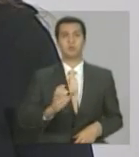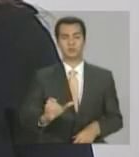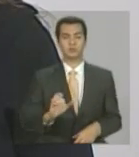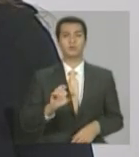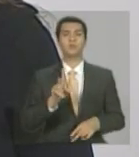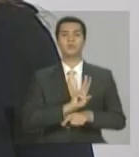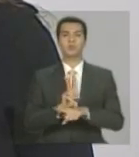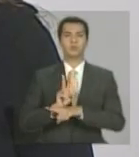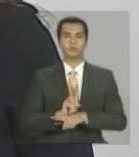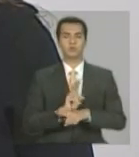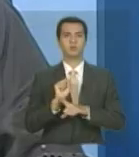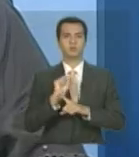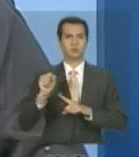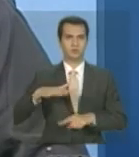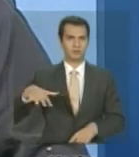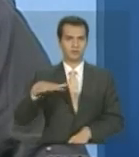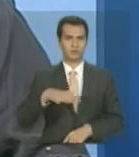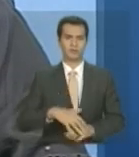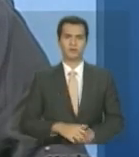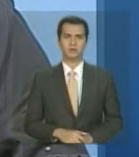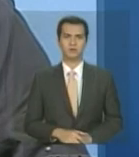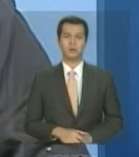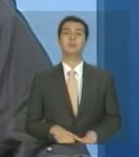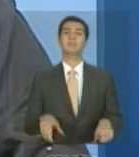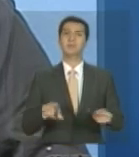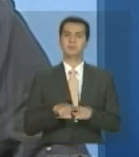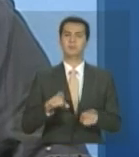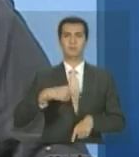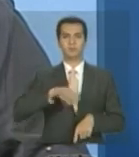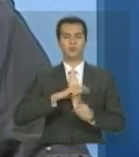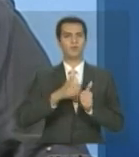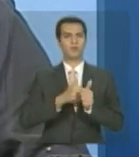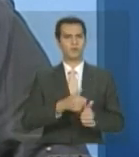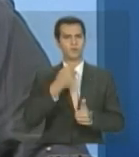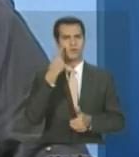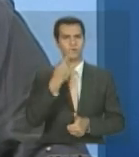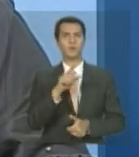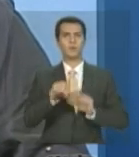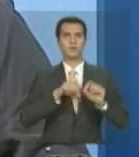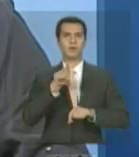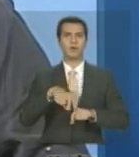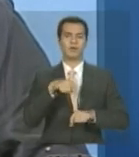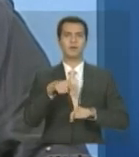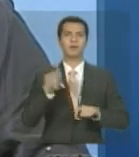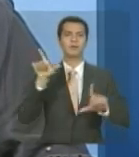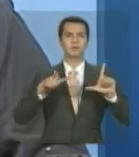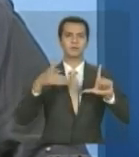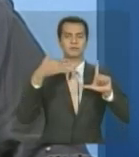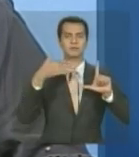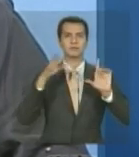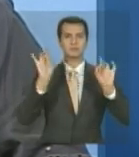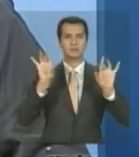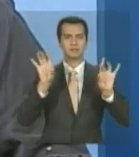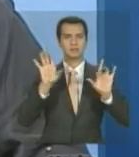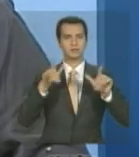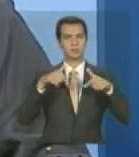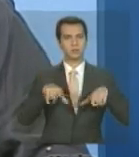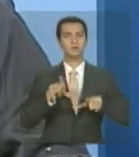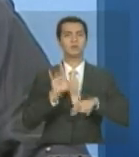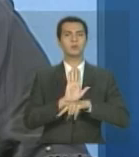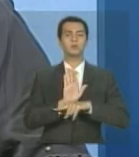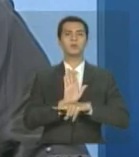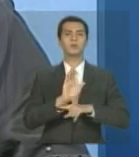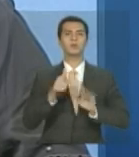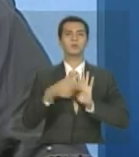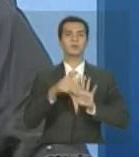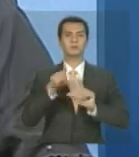SUAS. Acompanharemos também uma mensagem que foi gravada por Carlos Ferrari, que é o presidente do Conselho Nacional de